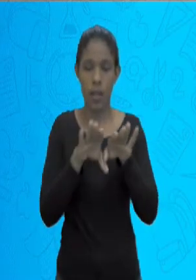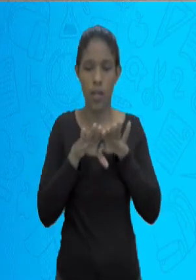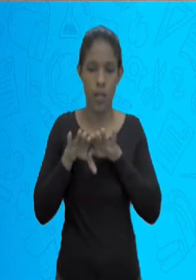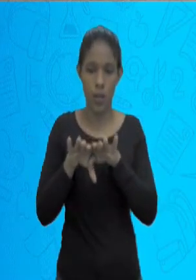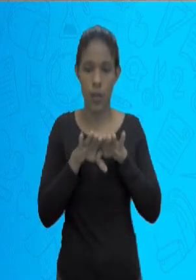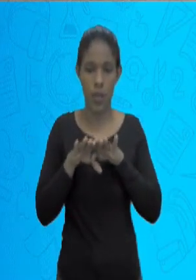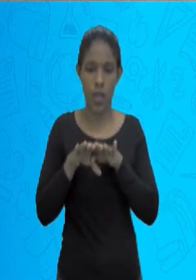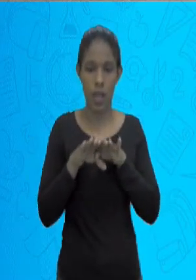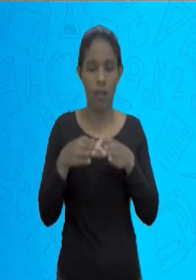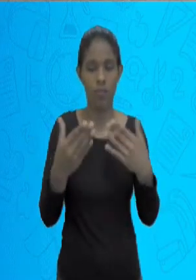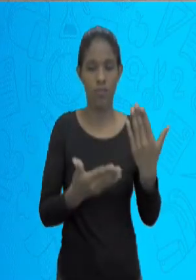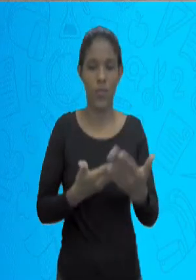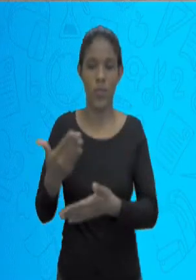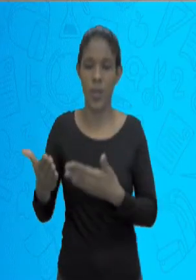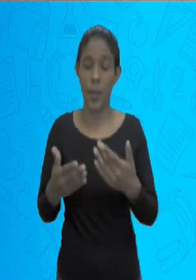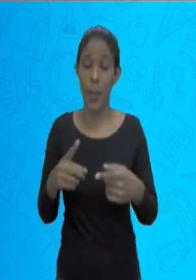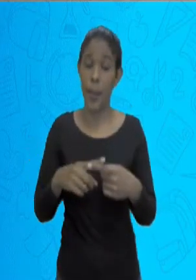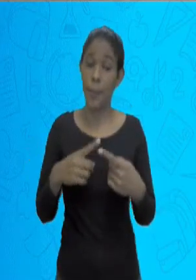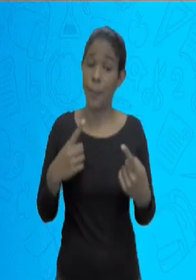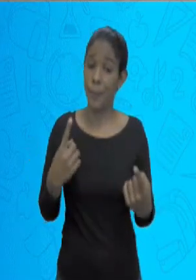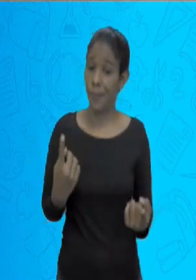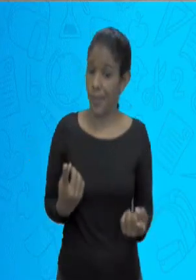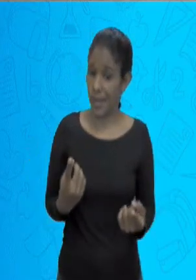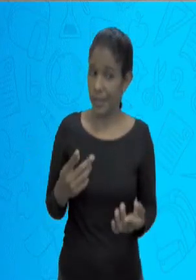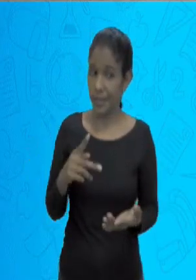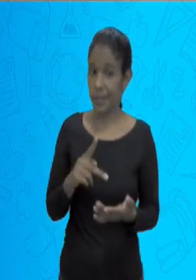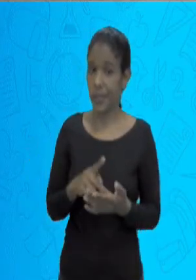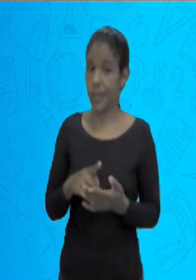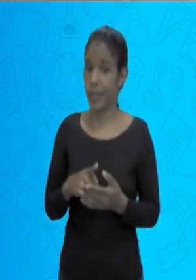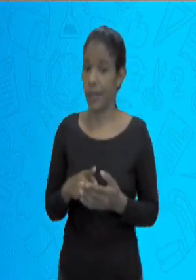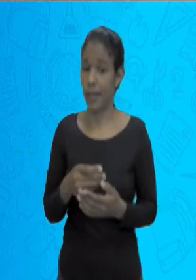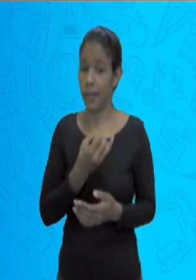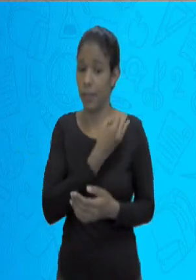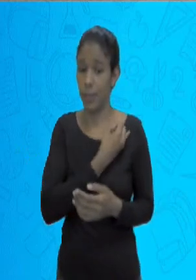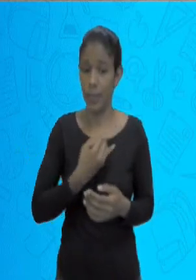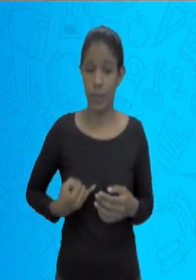que Napoleão ele fez o contrário.